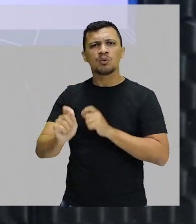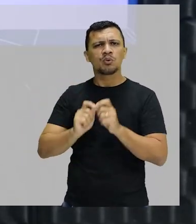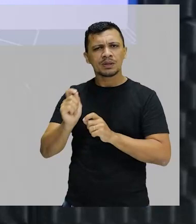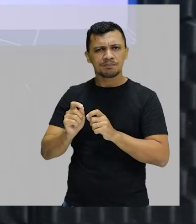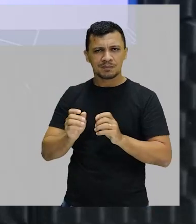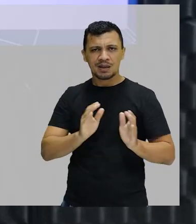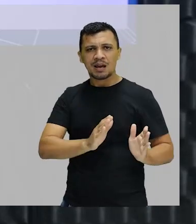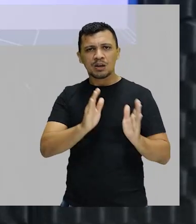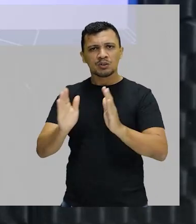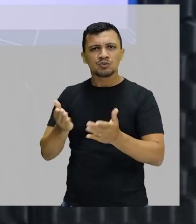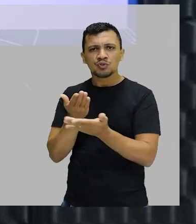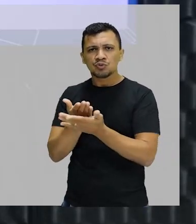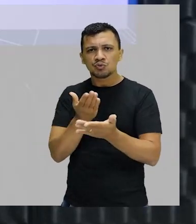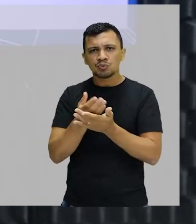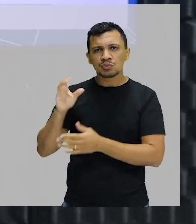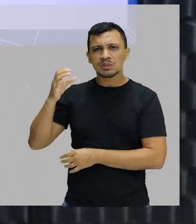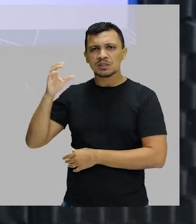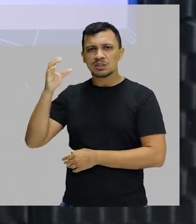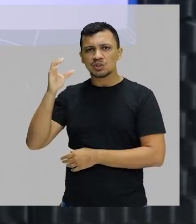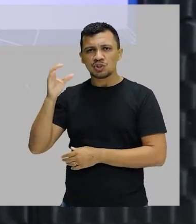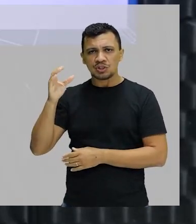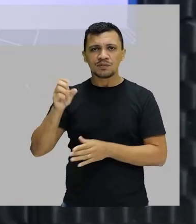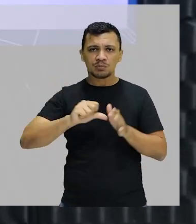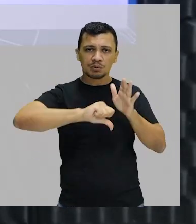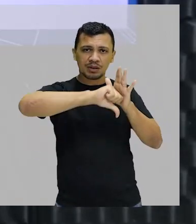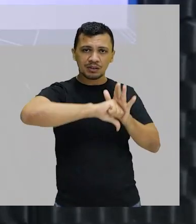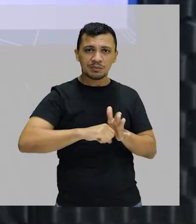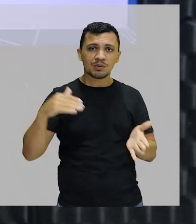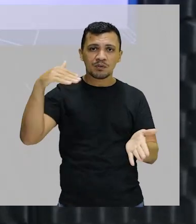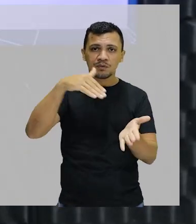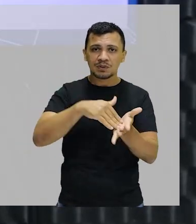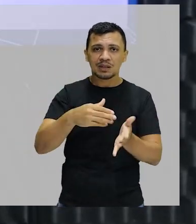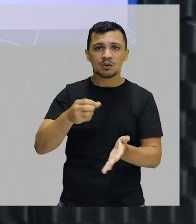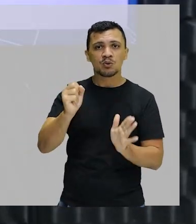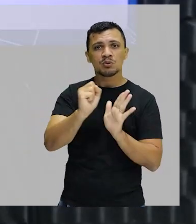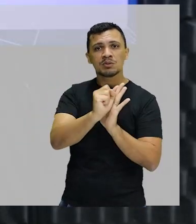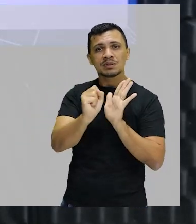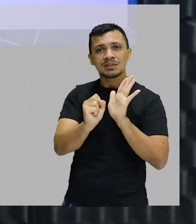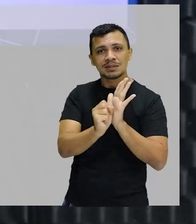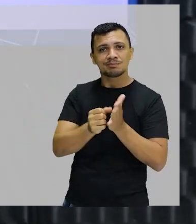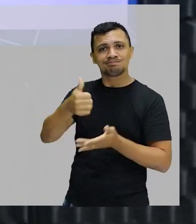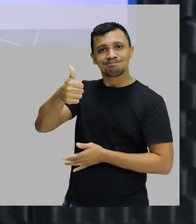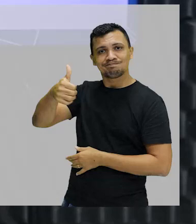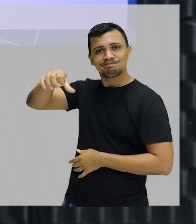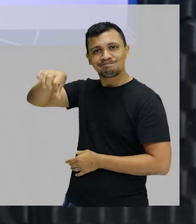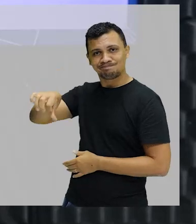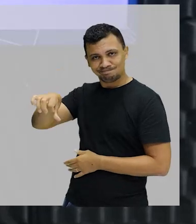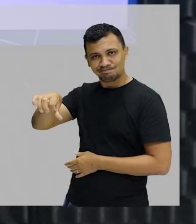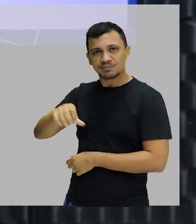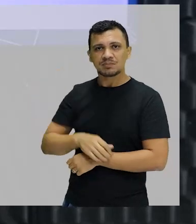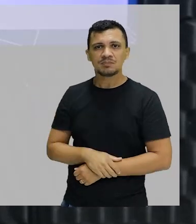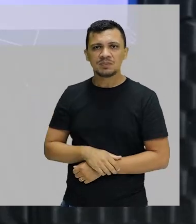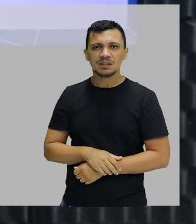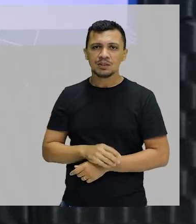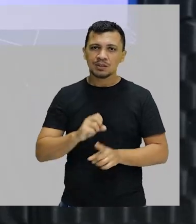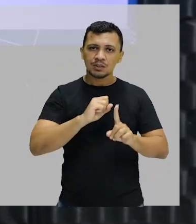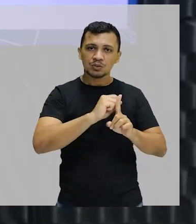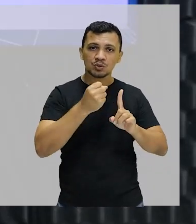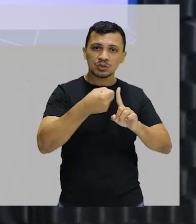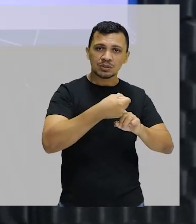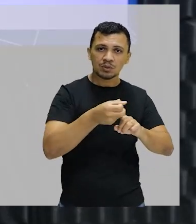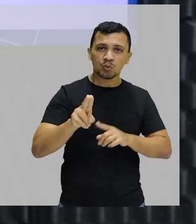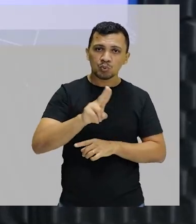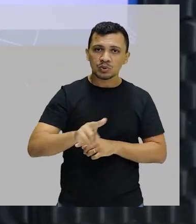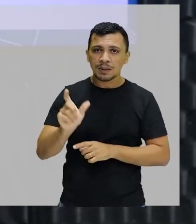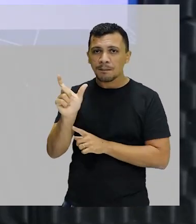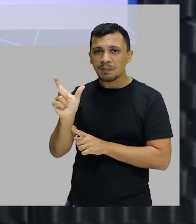da criminologia no final do século XIX. Toda vez em sociologia que a gente usar essa expressão